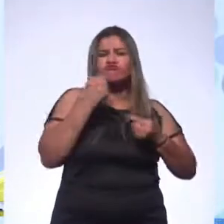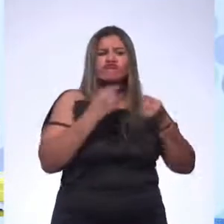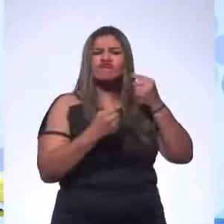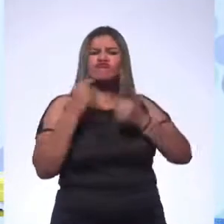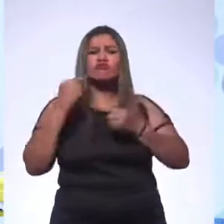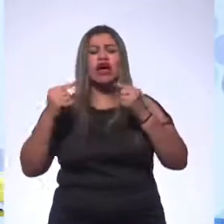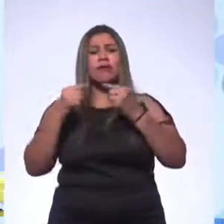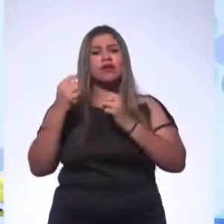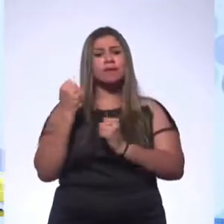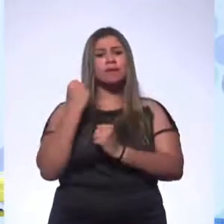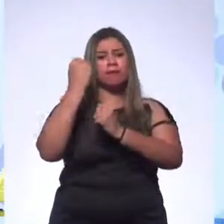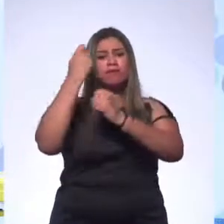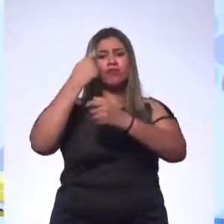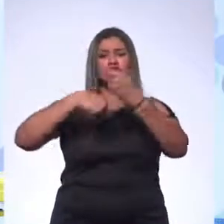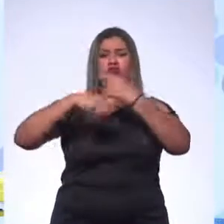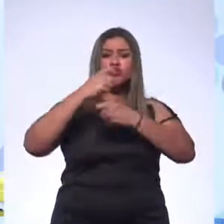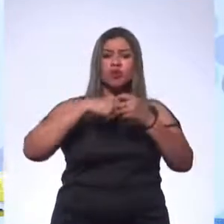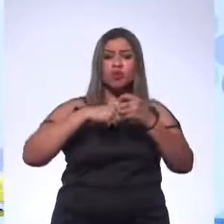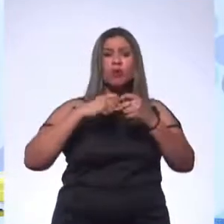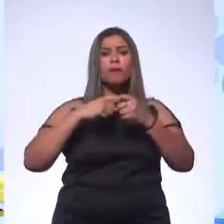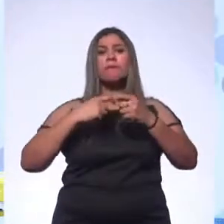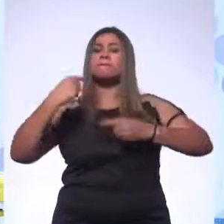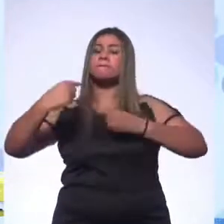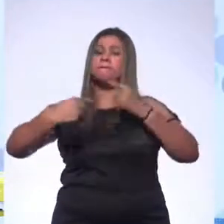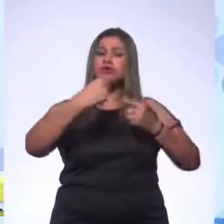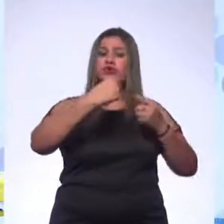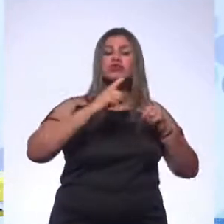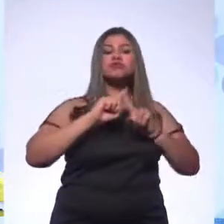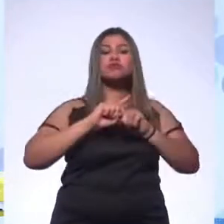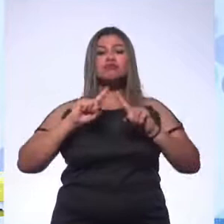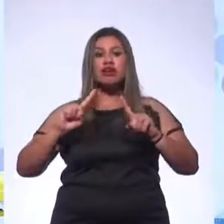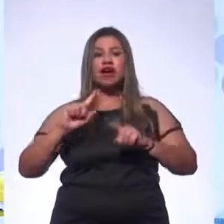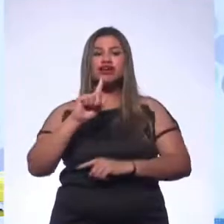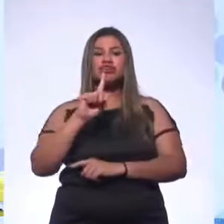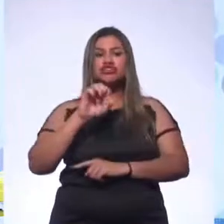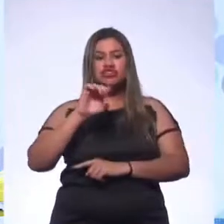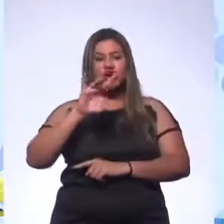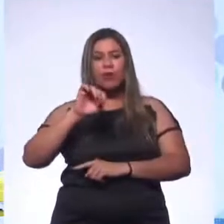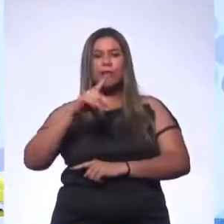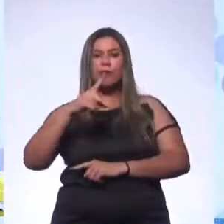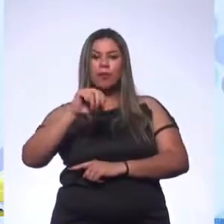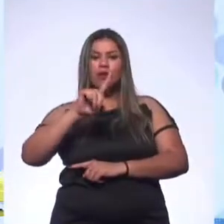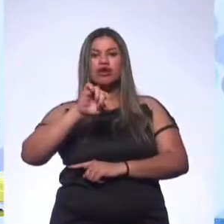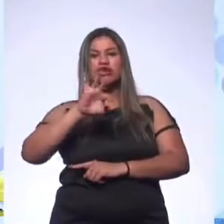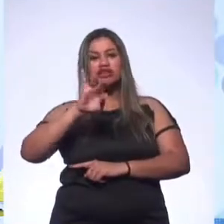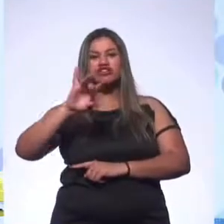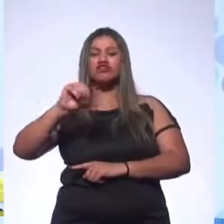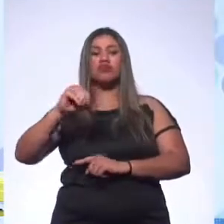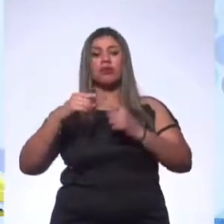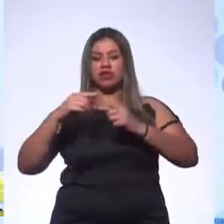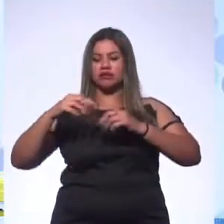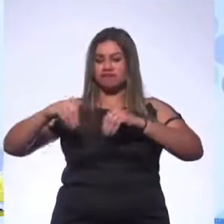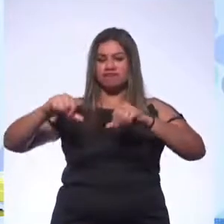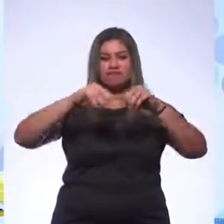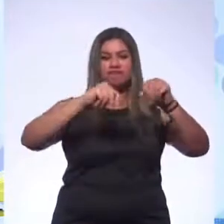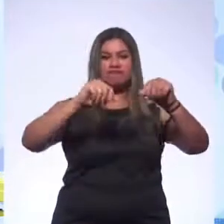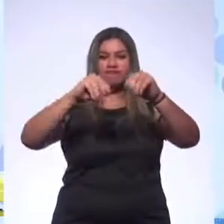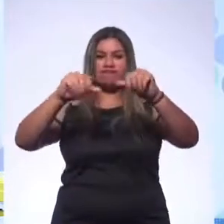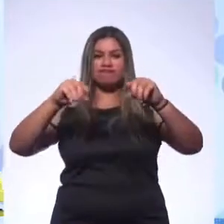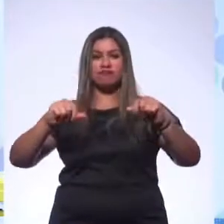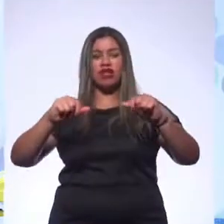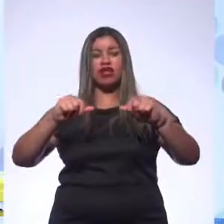somente o poder econômico e político, mas também geopolítico, né, com a questão dos territórios, que é